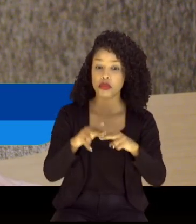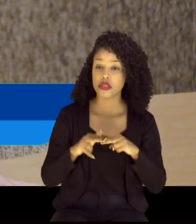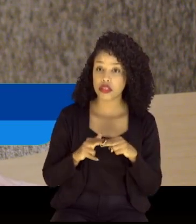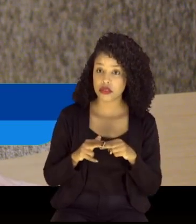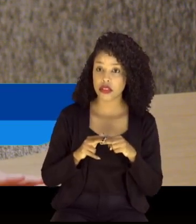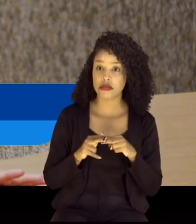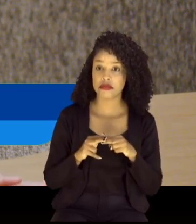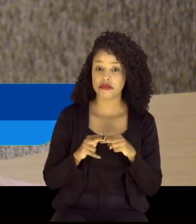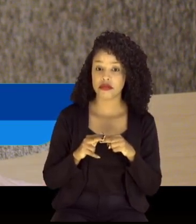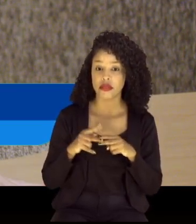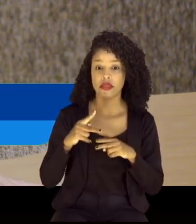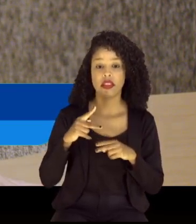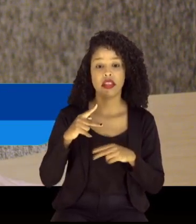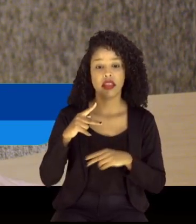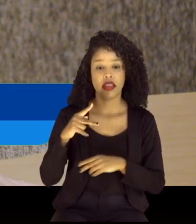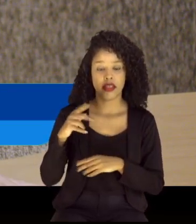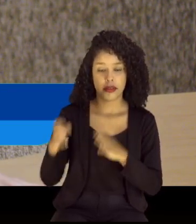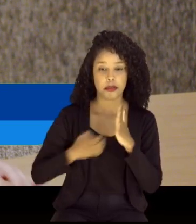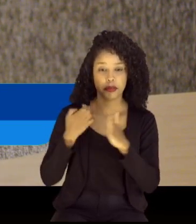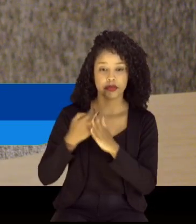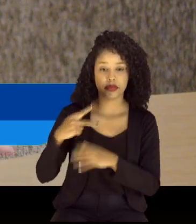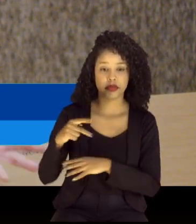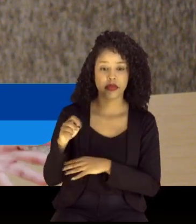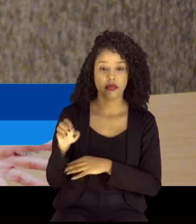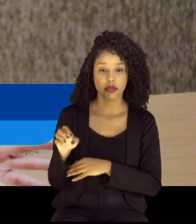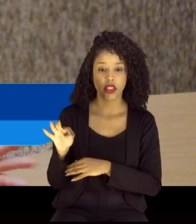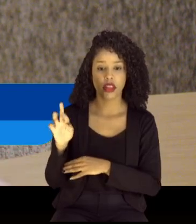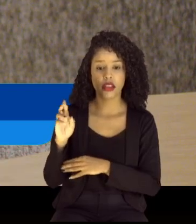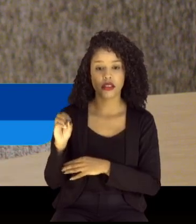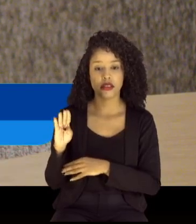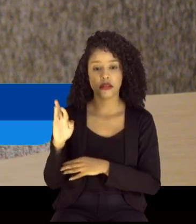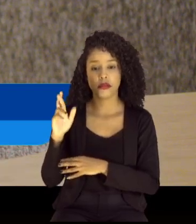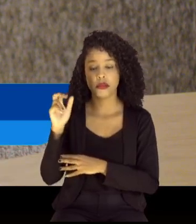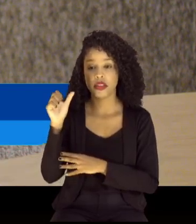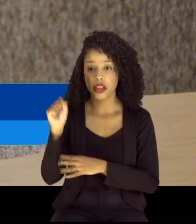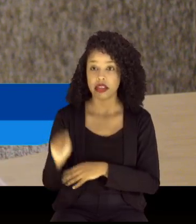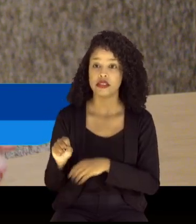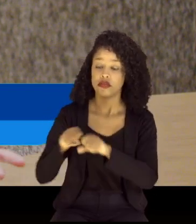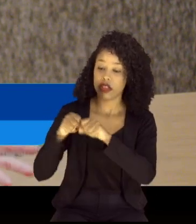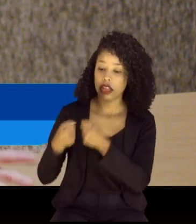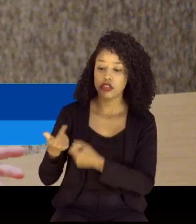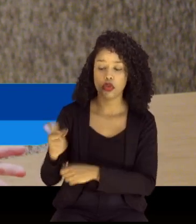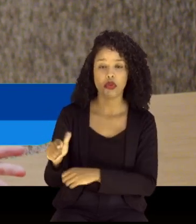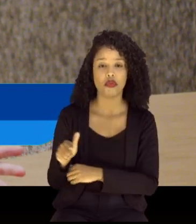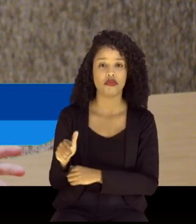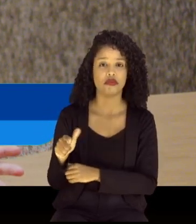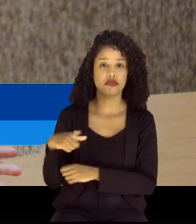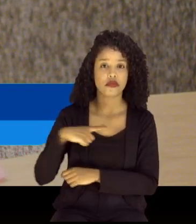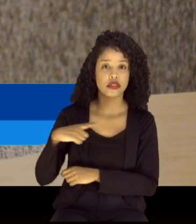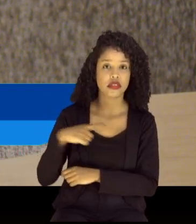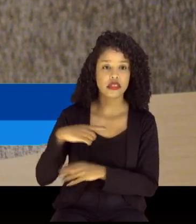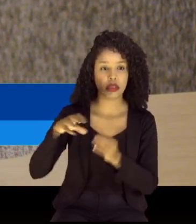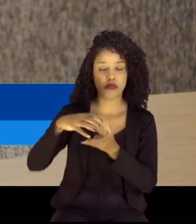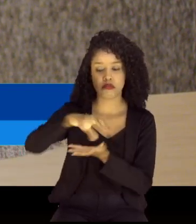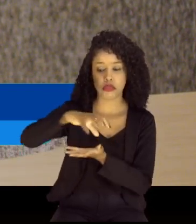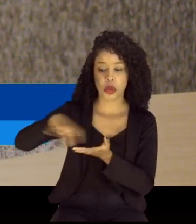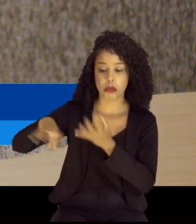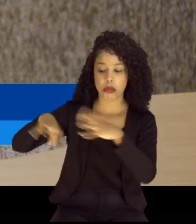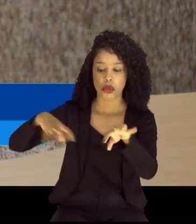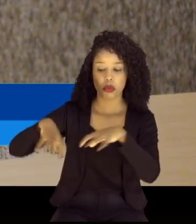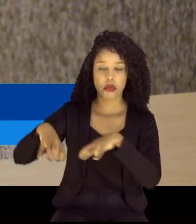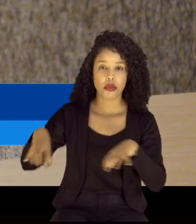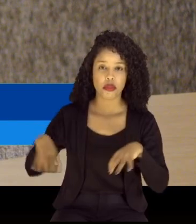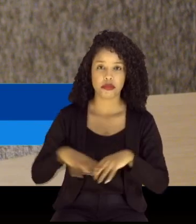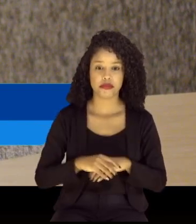de novo a Petrobras. Estão subsidiando. A verdade é essa. A mesma